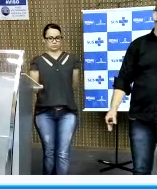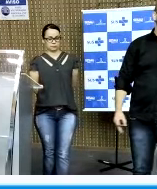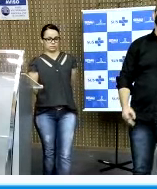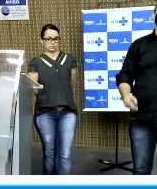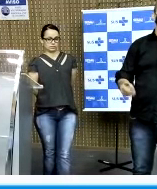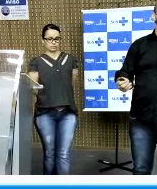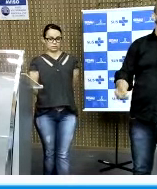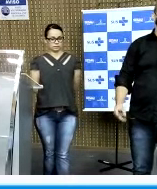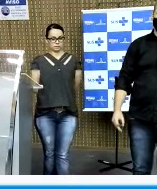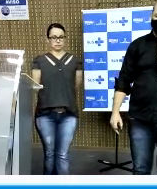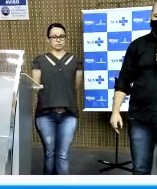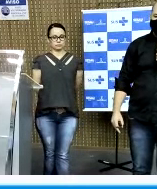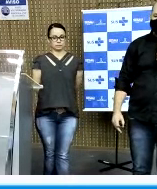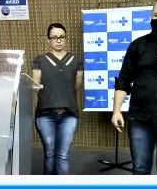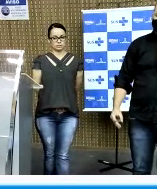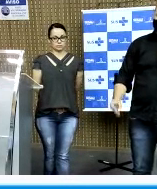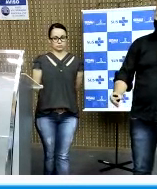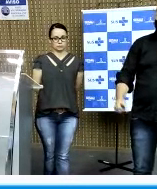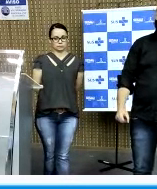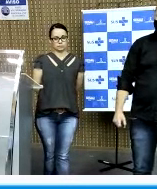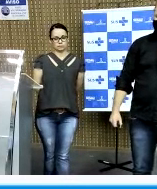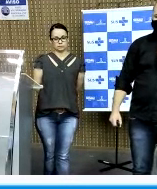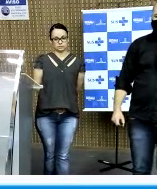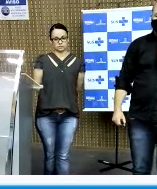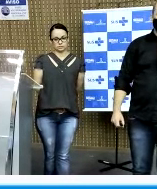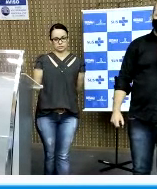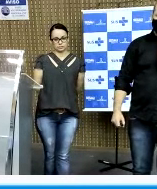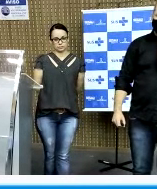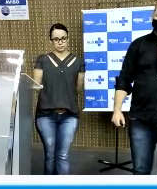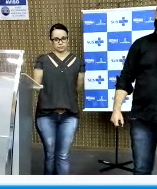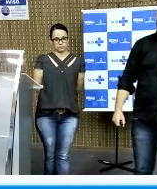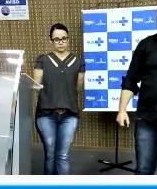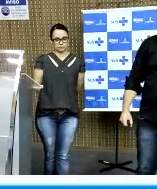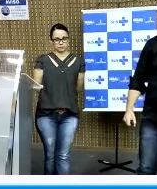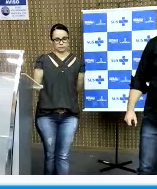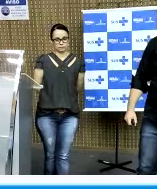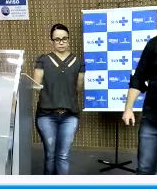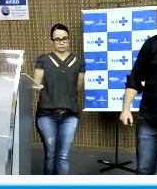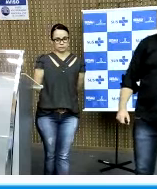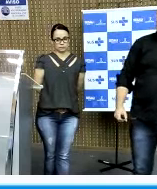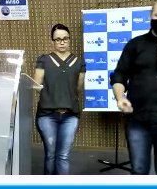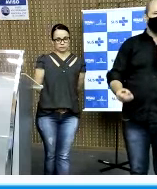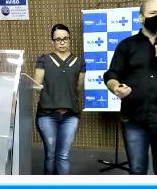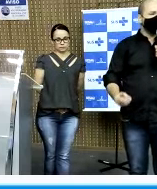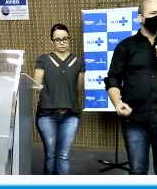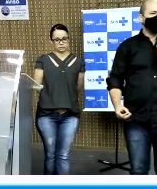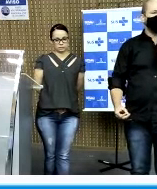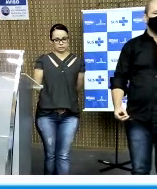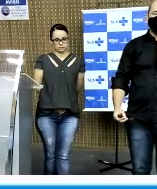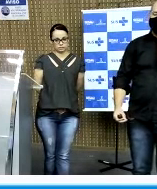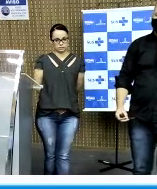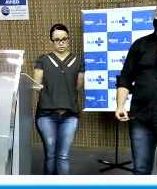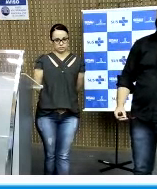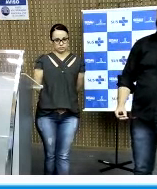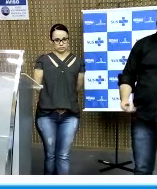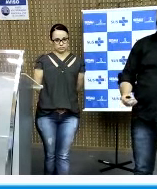de informação, o livro da unidade. Em 2021, 76 encerrados. As gestantes com idade inferior